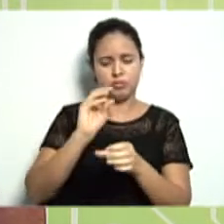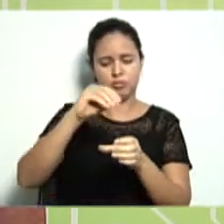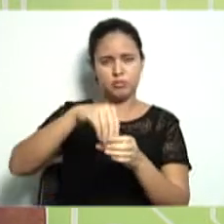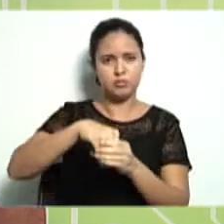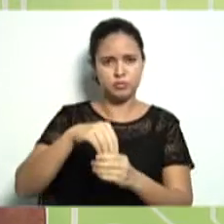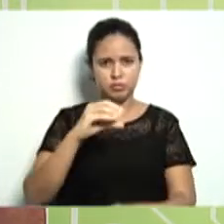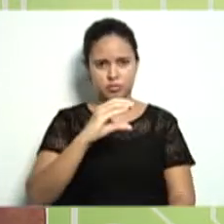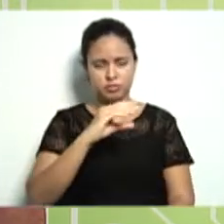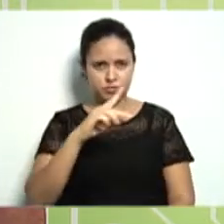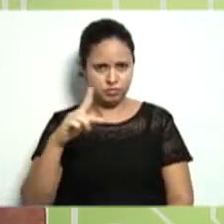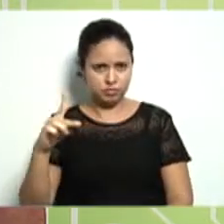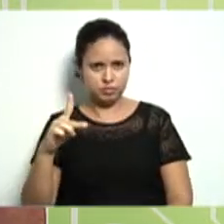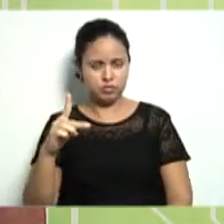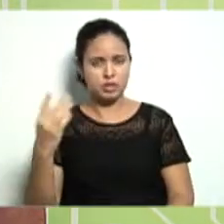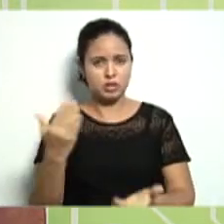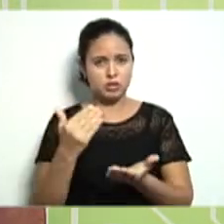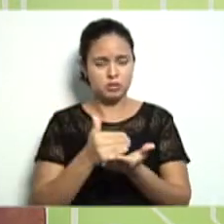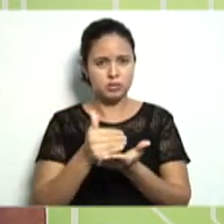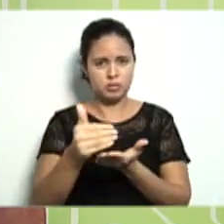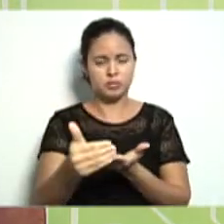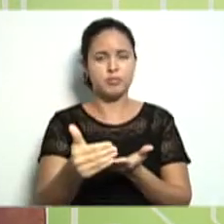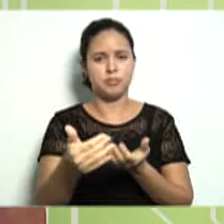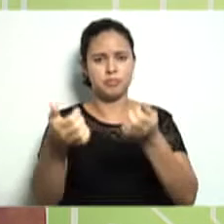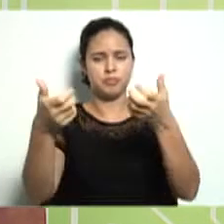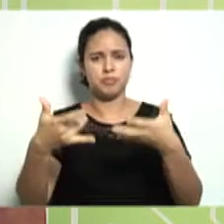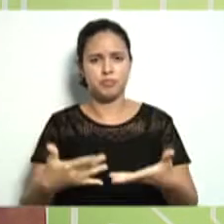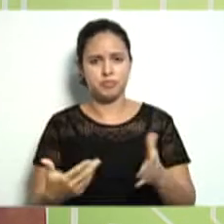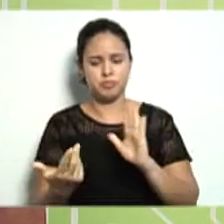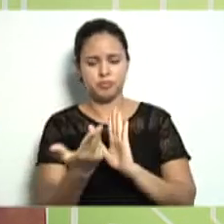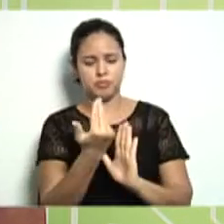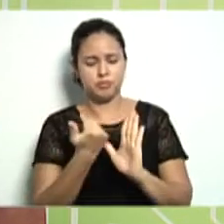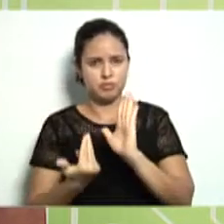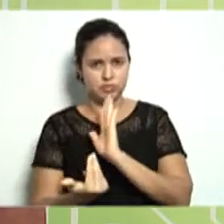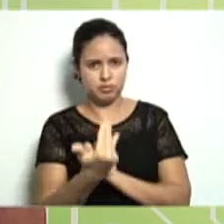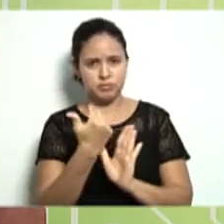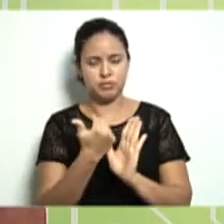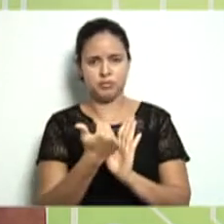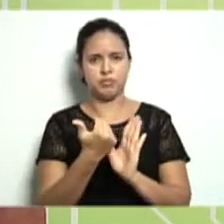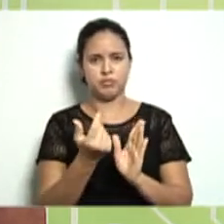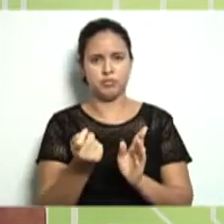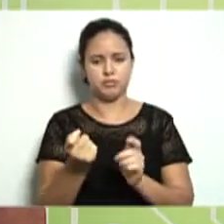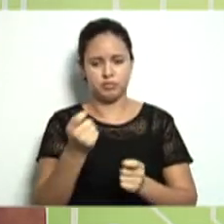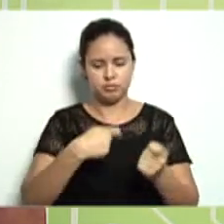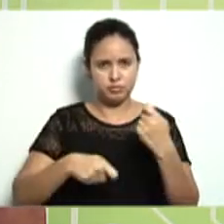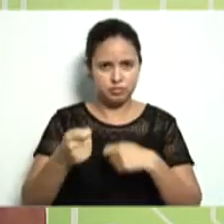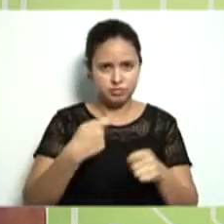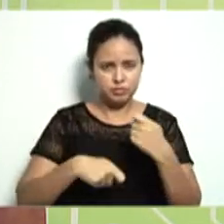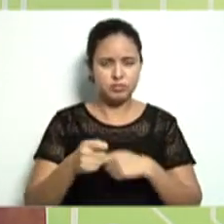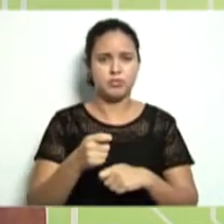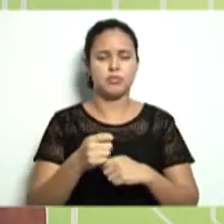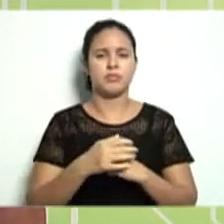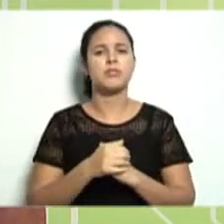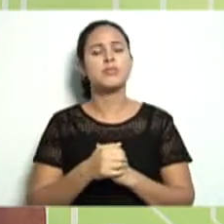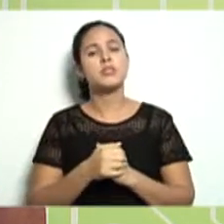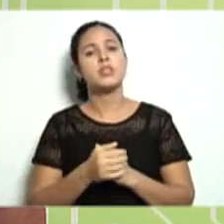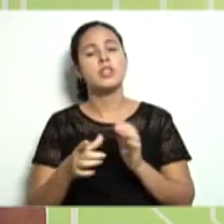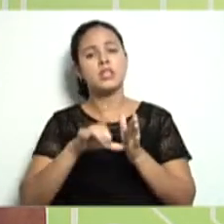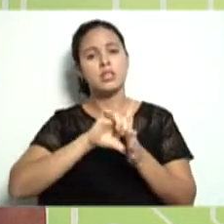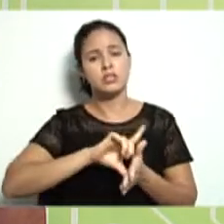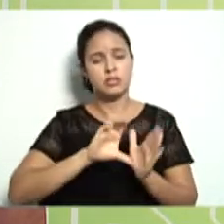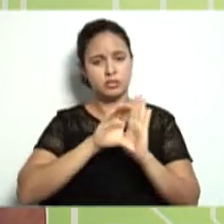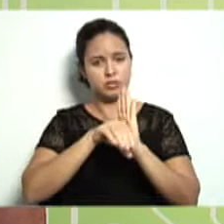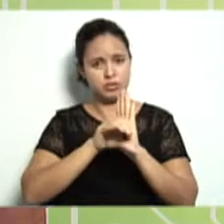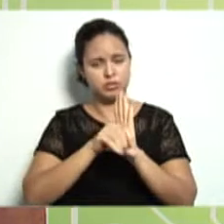para iniciar a falar sobre isso, nós vamos falar sobre a arte de administrar. Mas antes de passar os conteúdos, eu quero